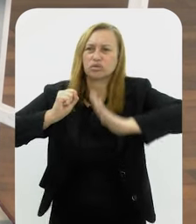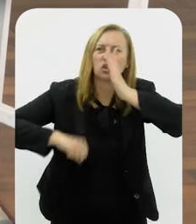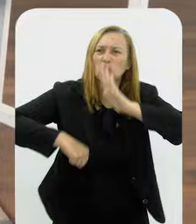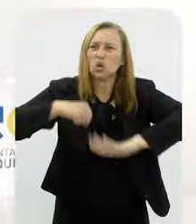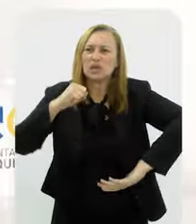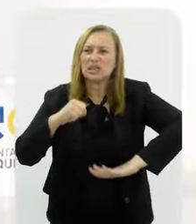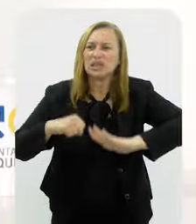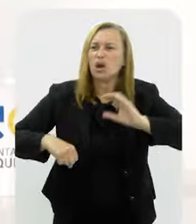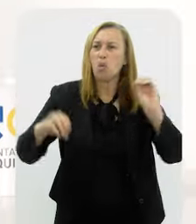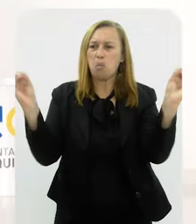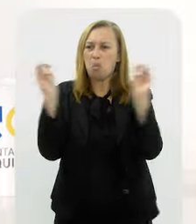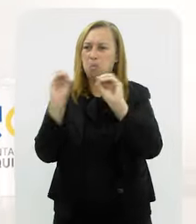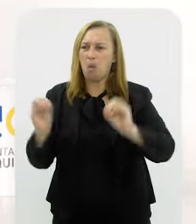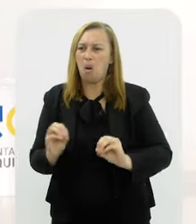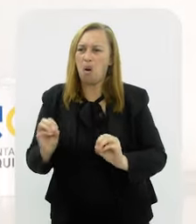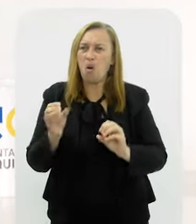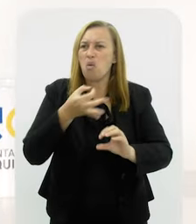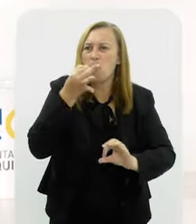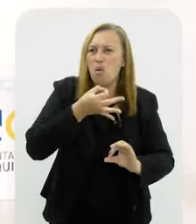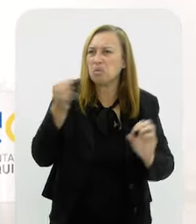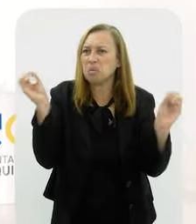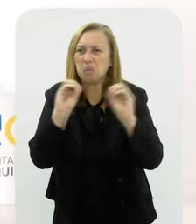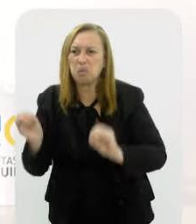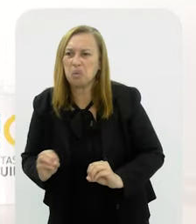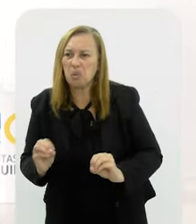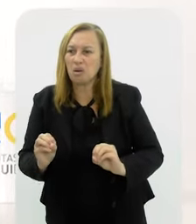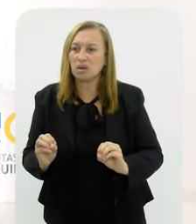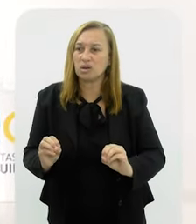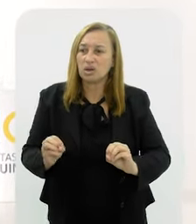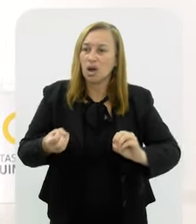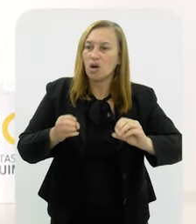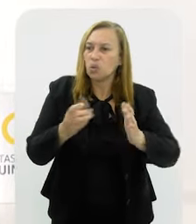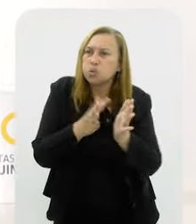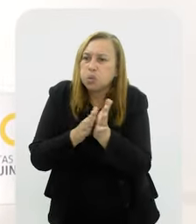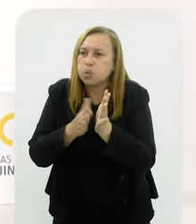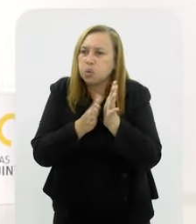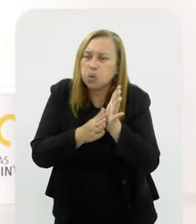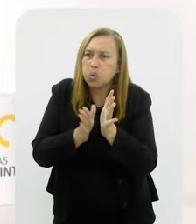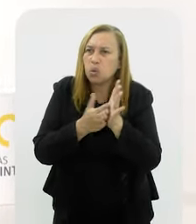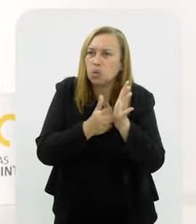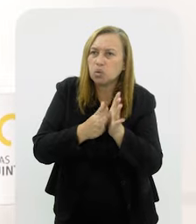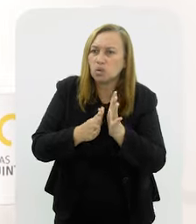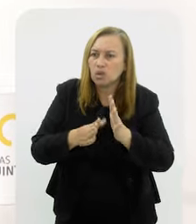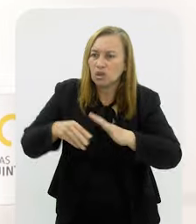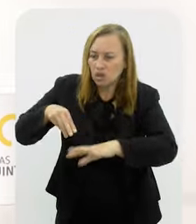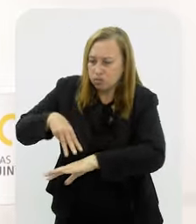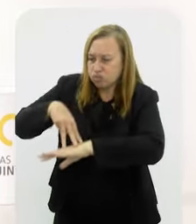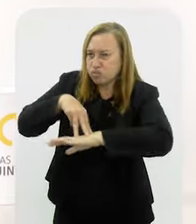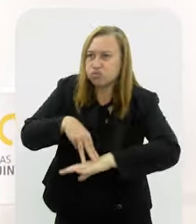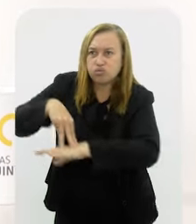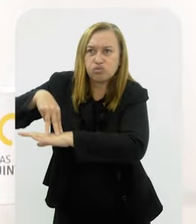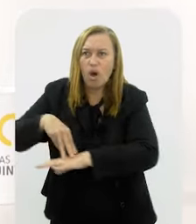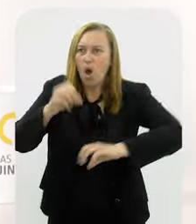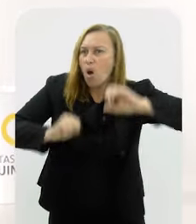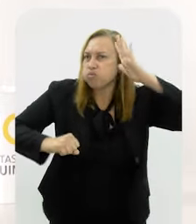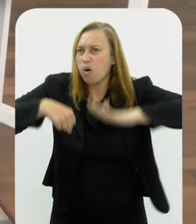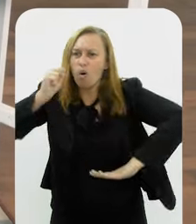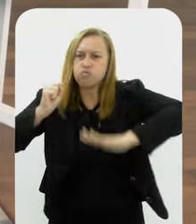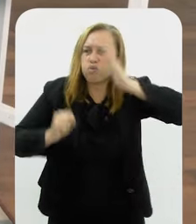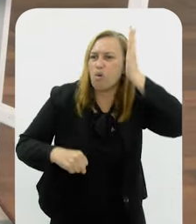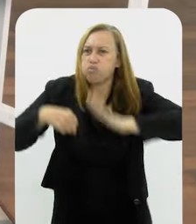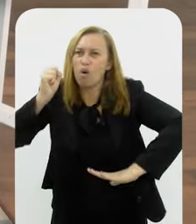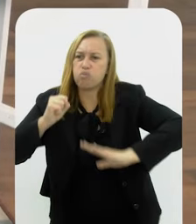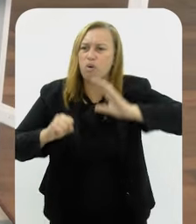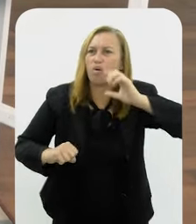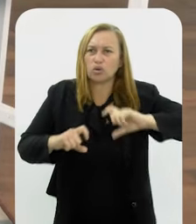comentava, ninguém fazia nada. O samba do Salgueiro explodiu na avenida ali. Pá! Explode! Coração. E também foi uma